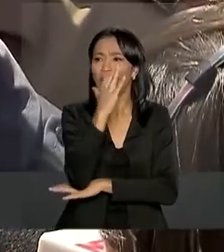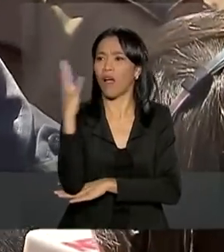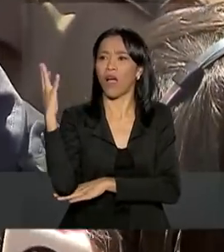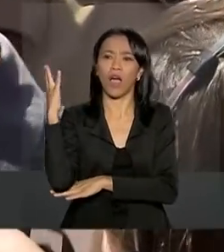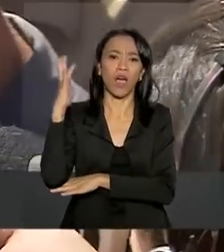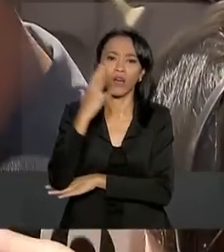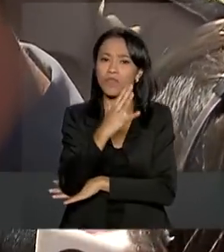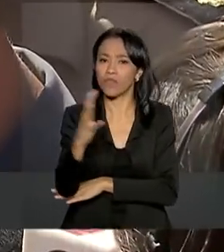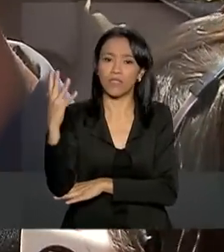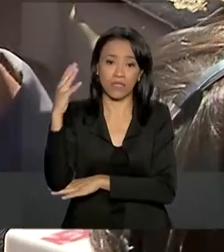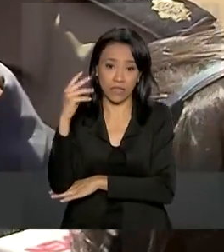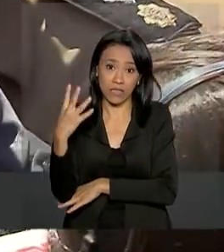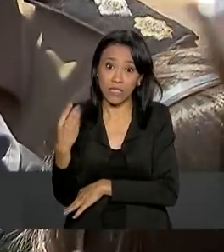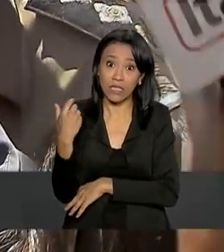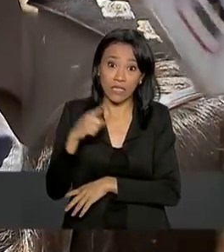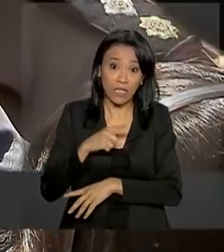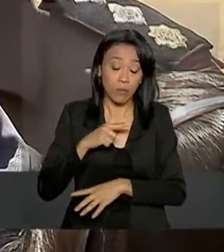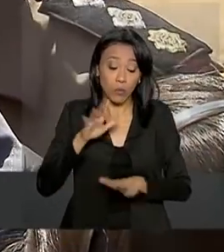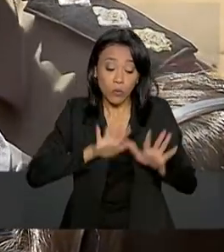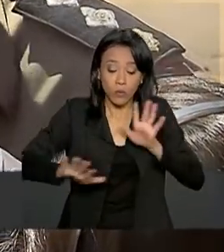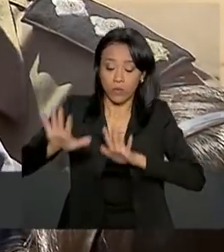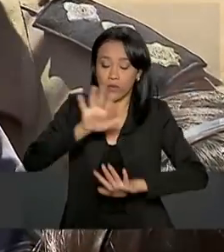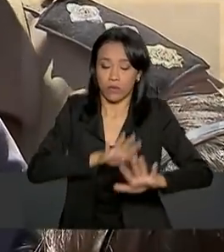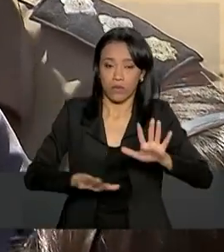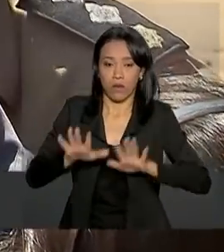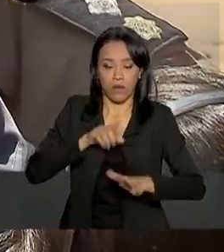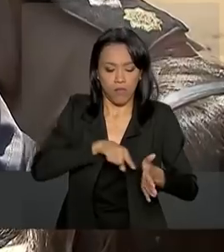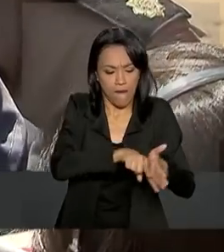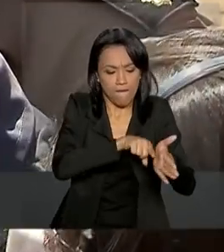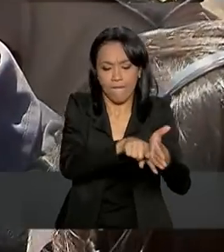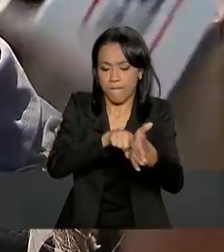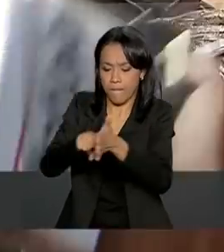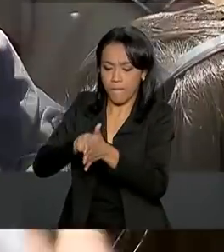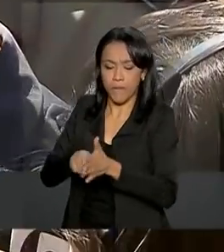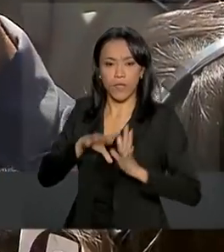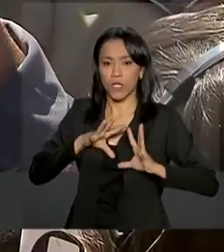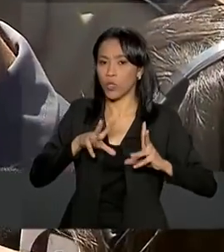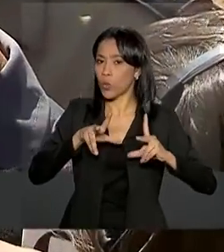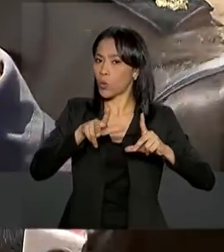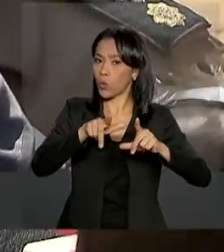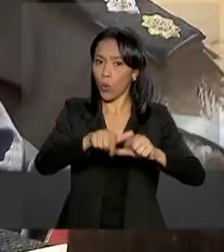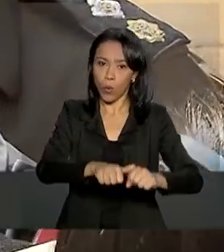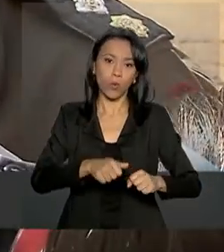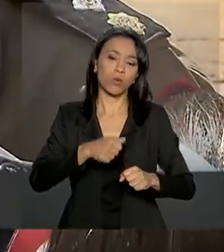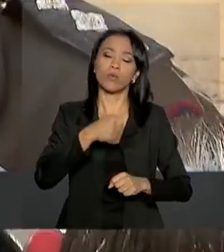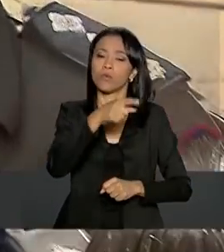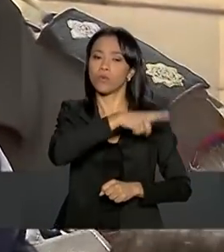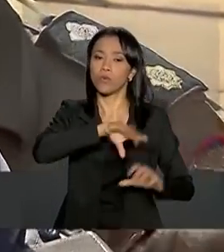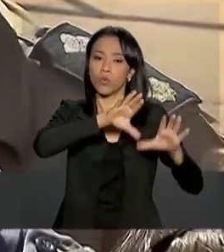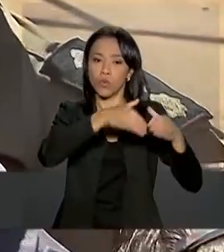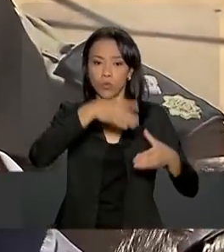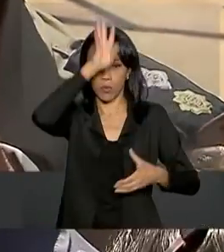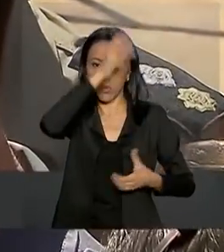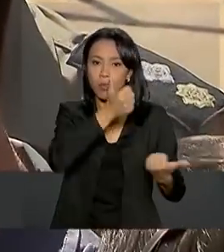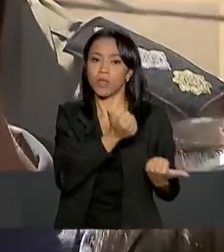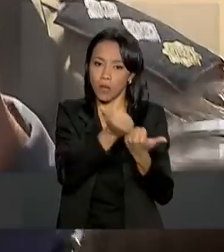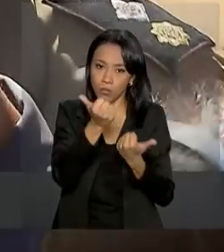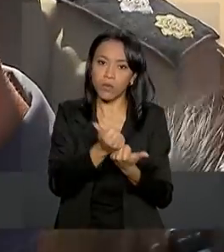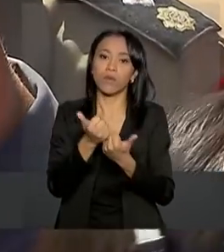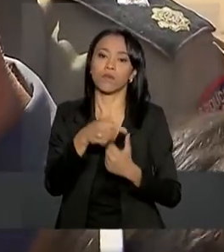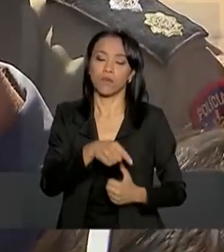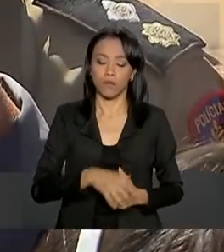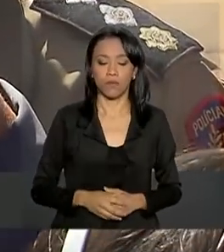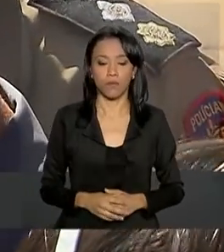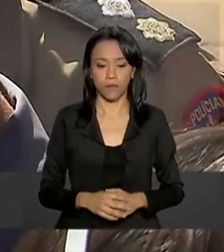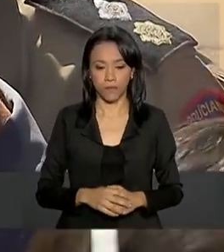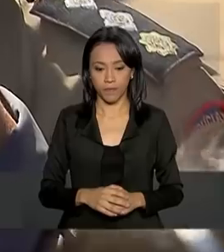tem que ser feito um trabalho muito criterioso. Todo o suporte que cabe ao Corpo de Bombeiros, a gente está sendo dado. A tropa chega a que horas? Já estão